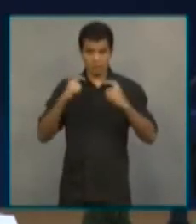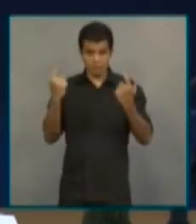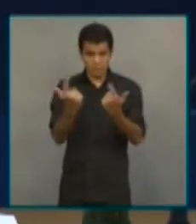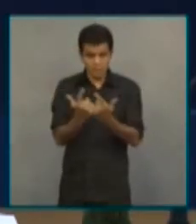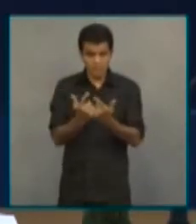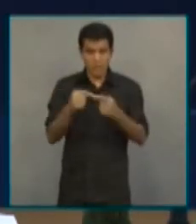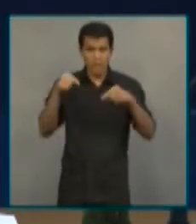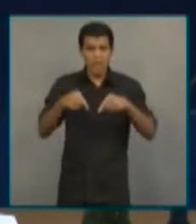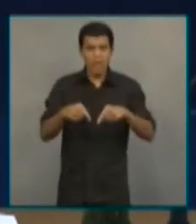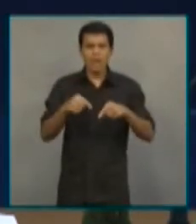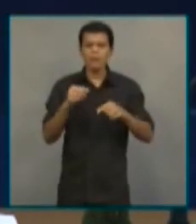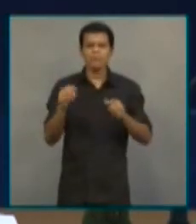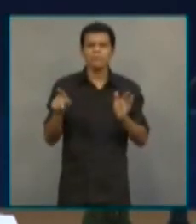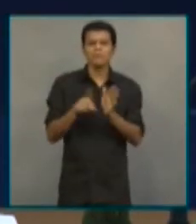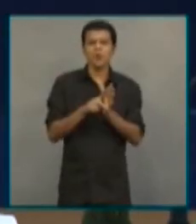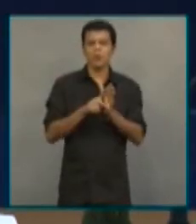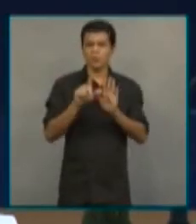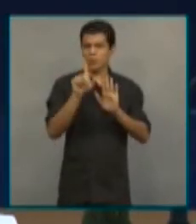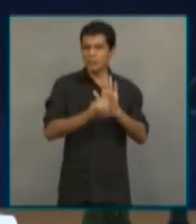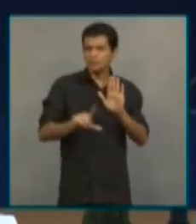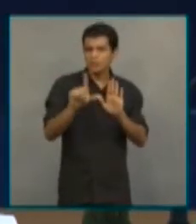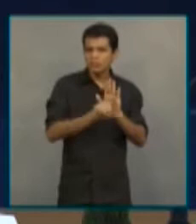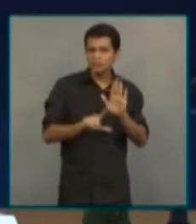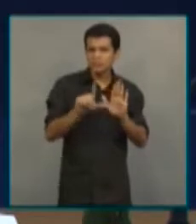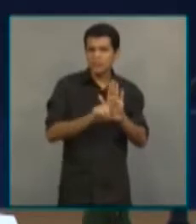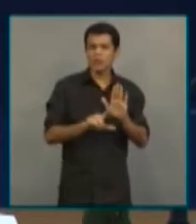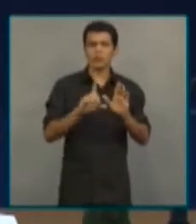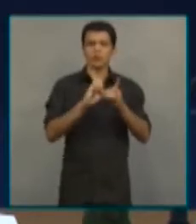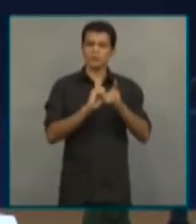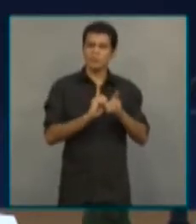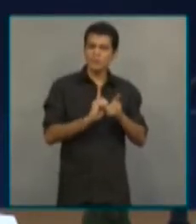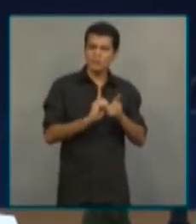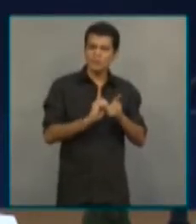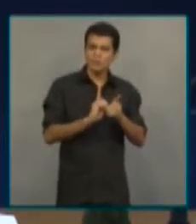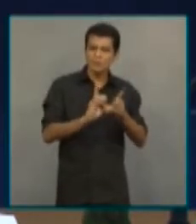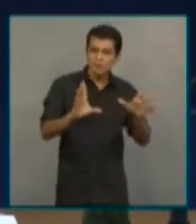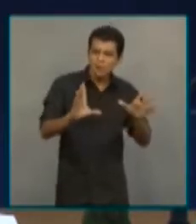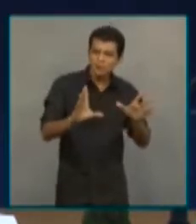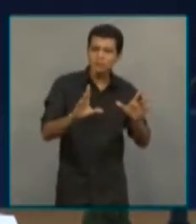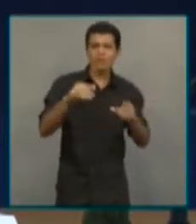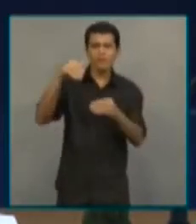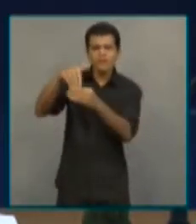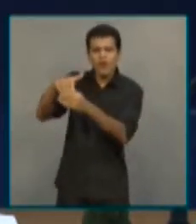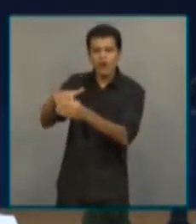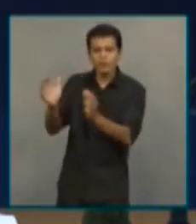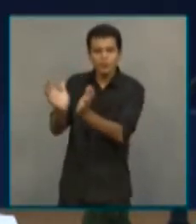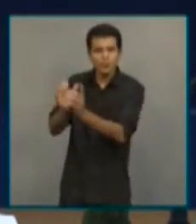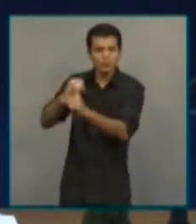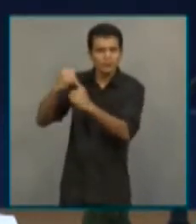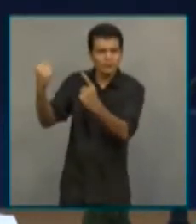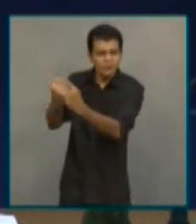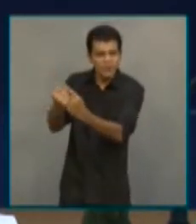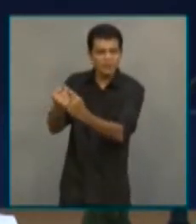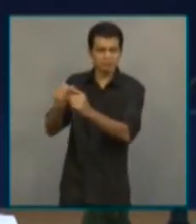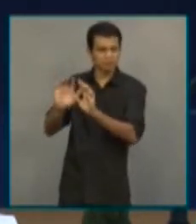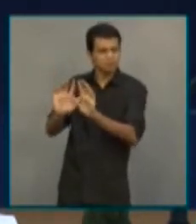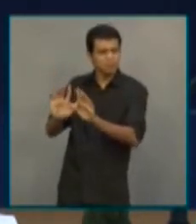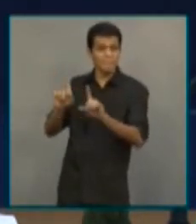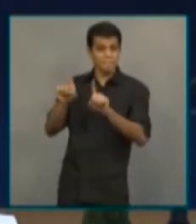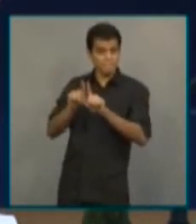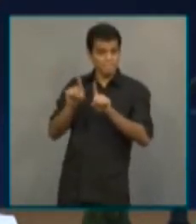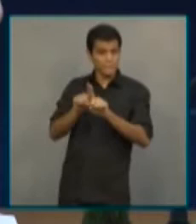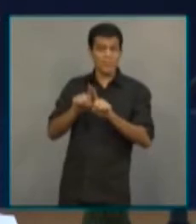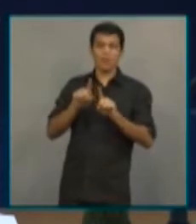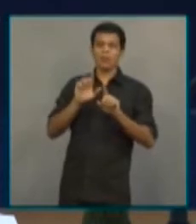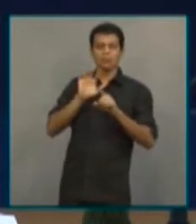casa originária da democracia através do voto popular, mas também participando da vida da